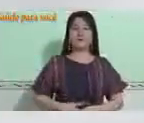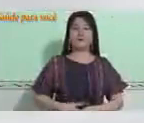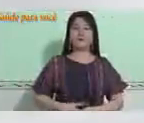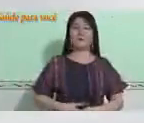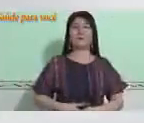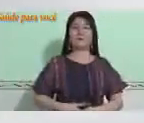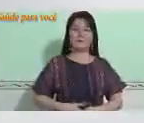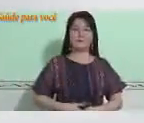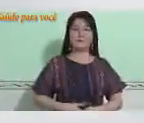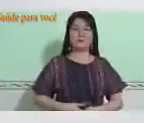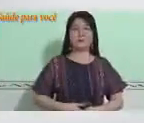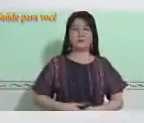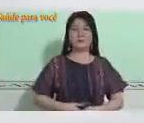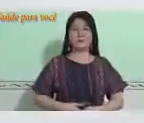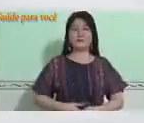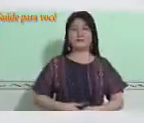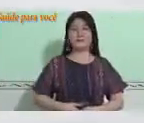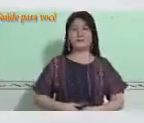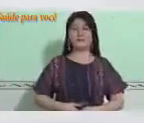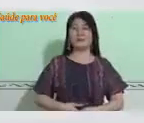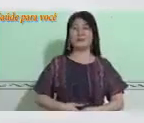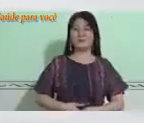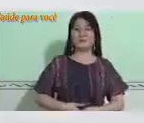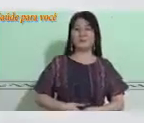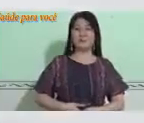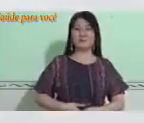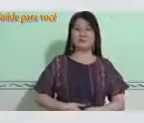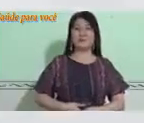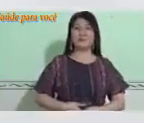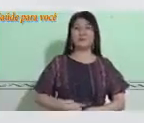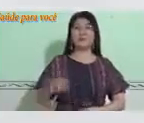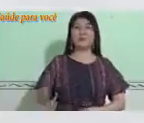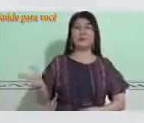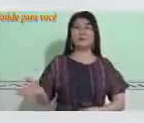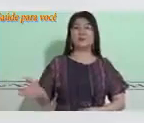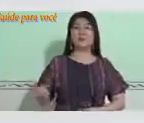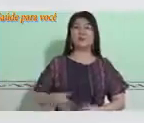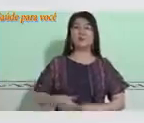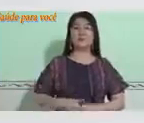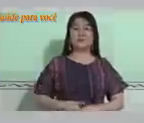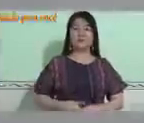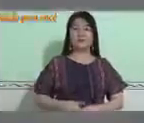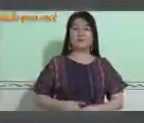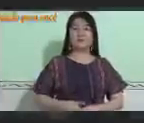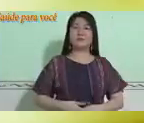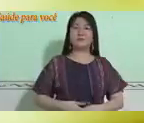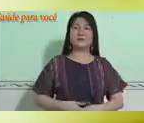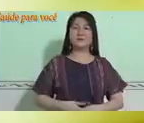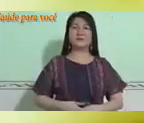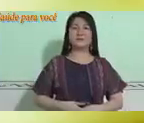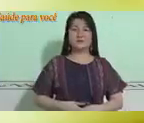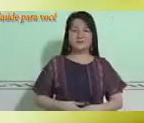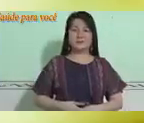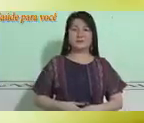a fraqueza dos músculos intrínsecos do pé, vírgula, os exercícios que são específicos para fortalecê-los são essenciais